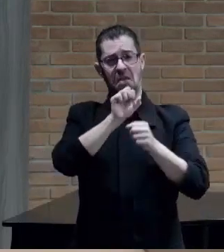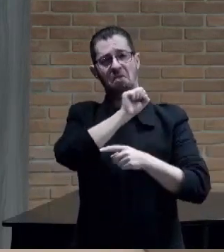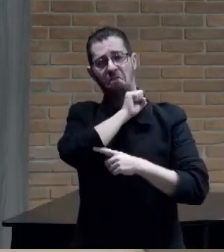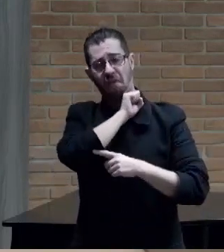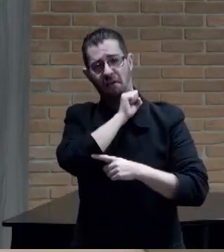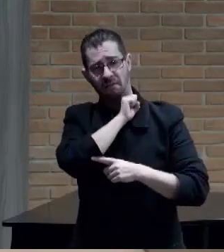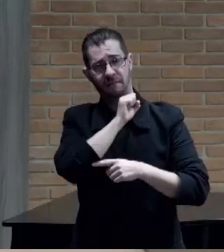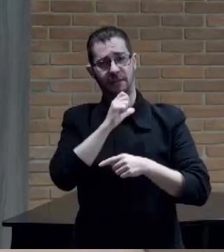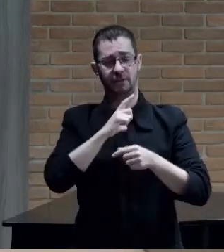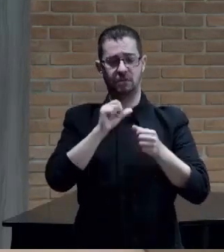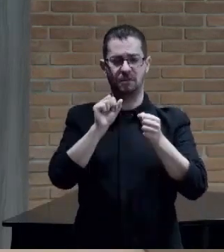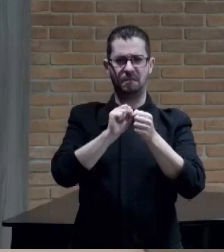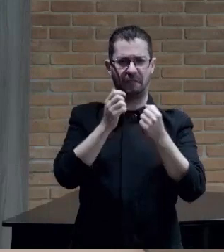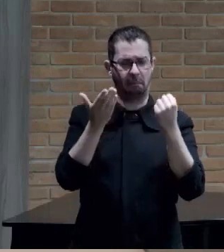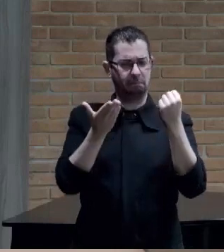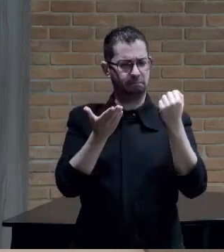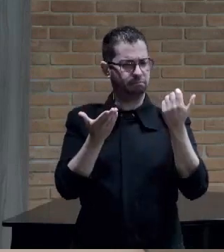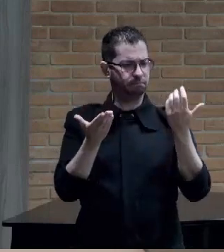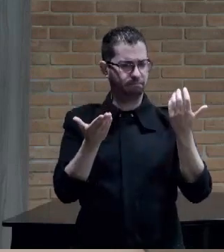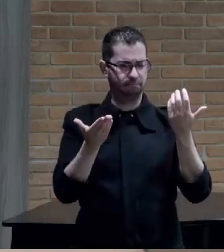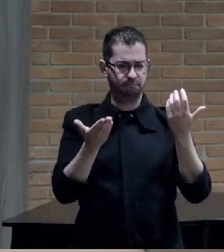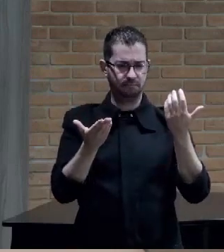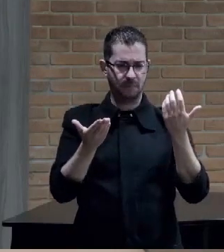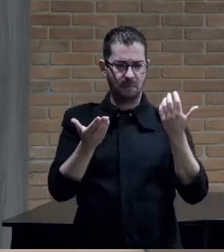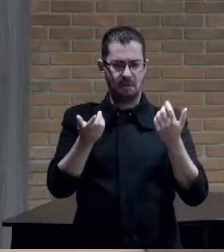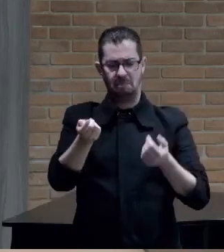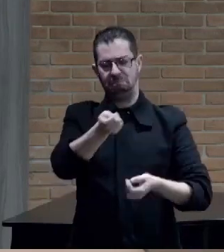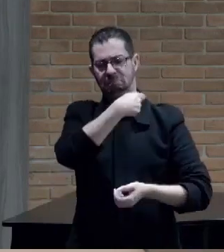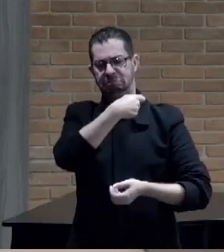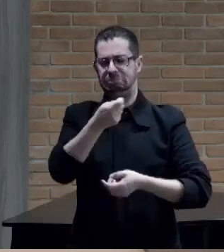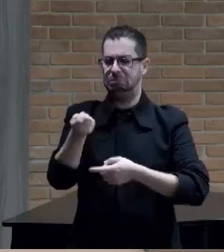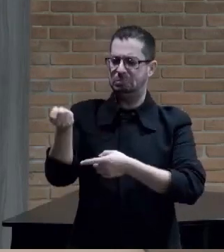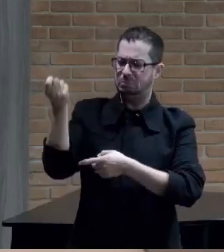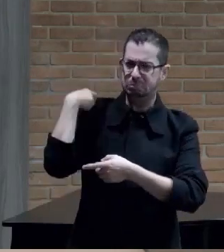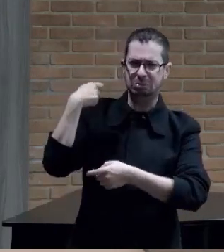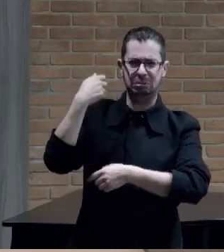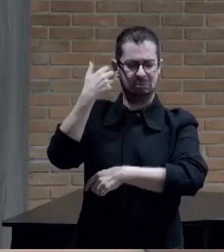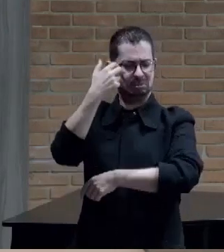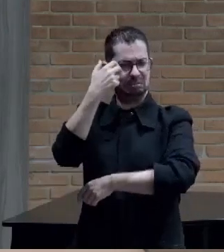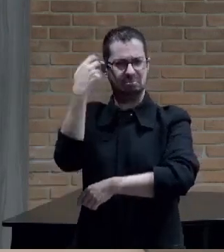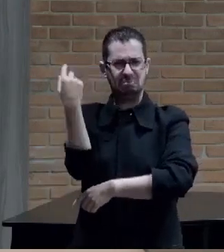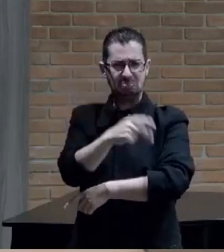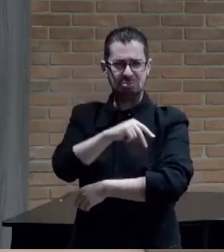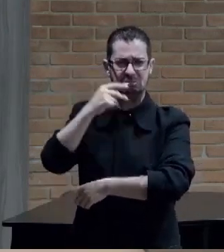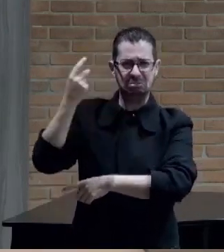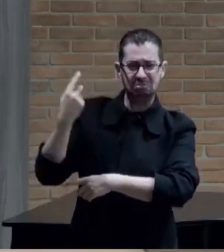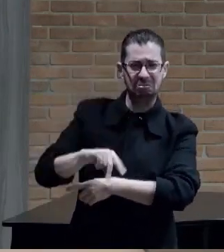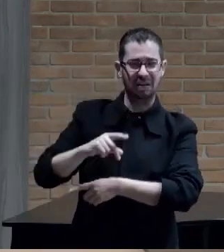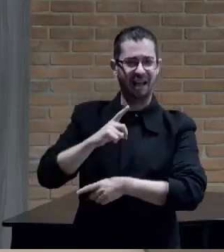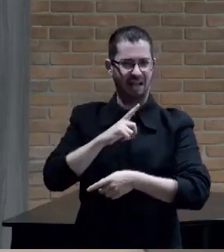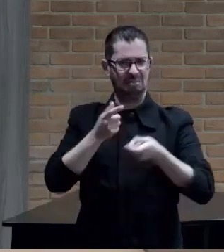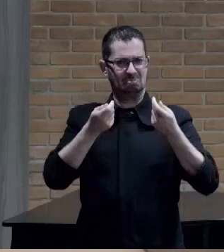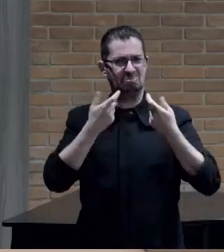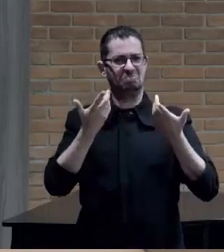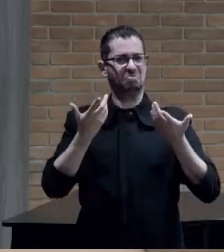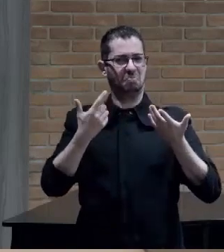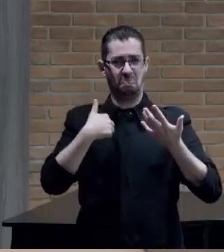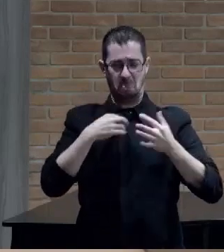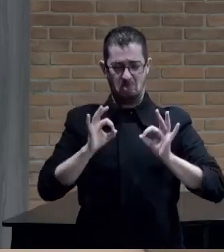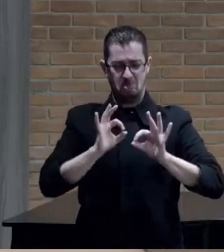realizar autoflagelação. Ah, Fernando, mas tudo isso aí é